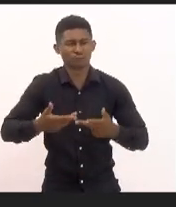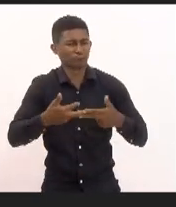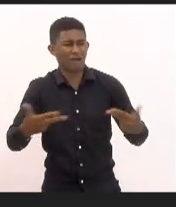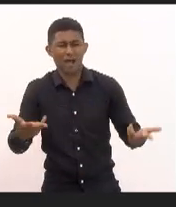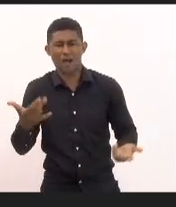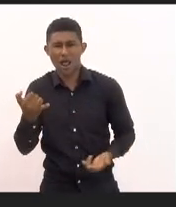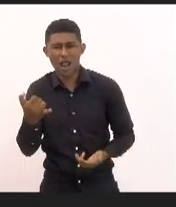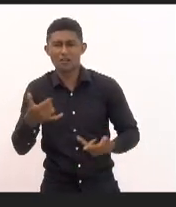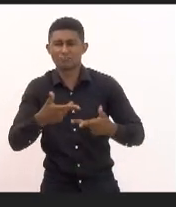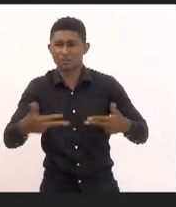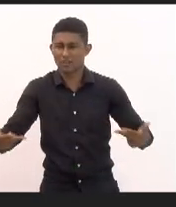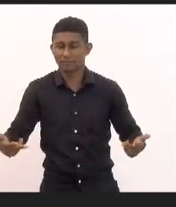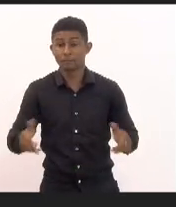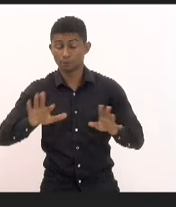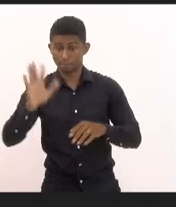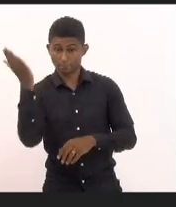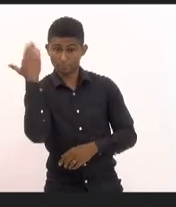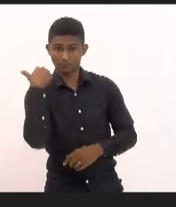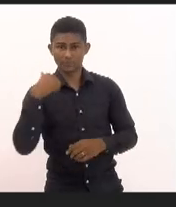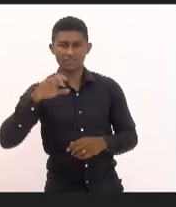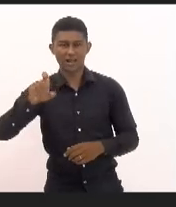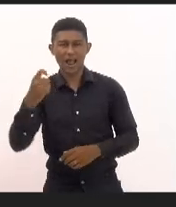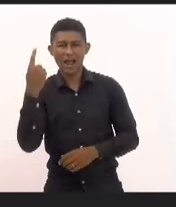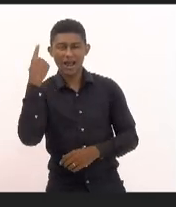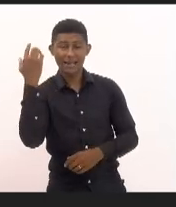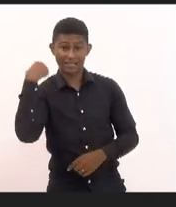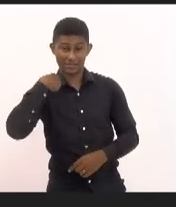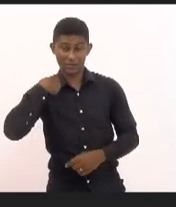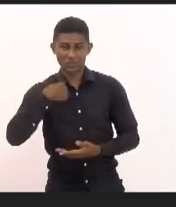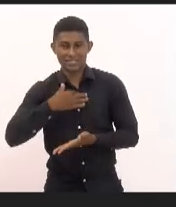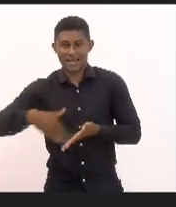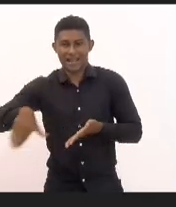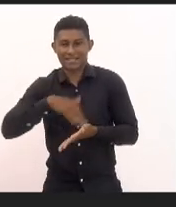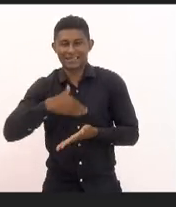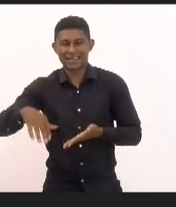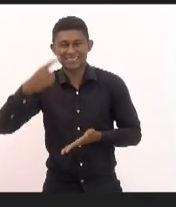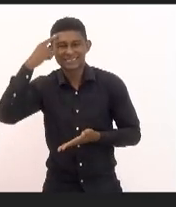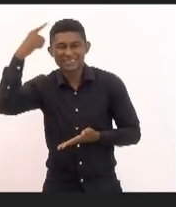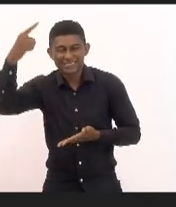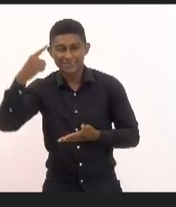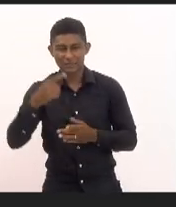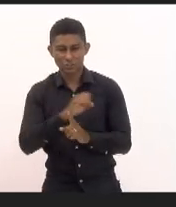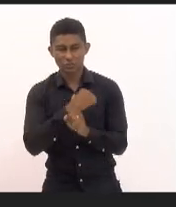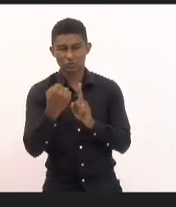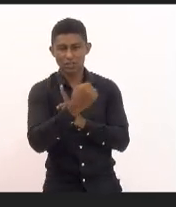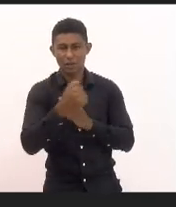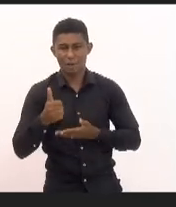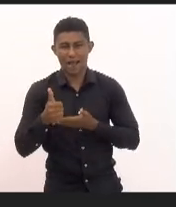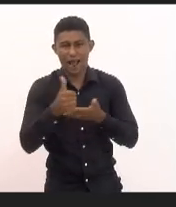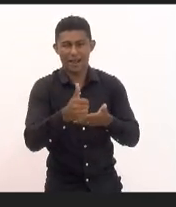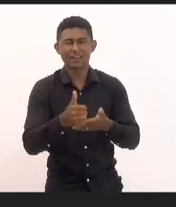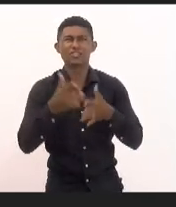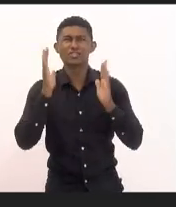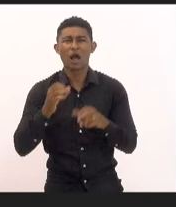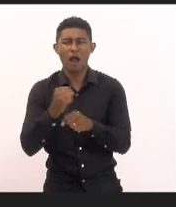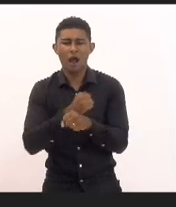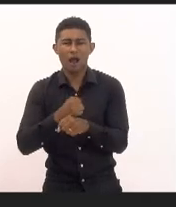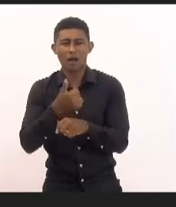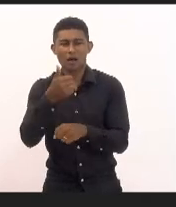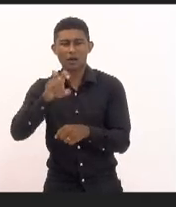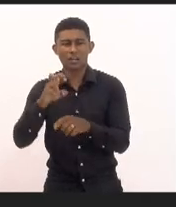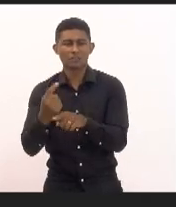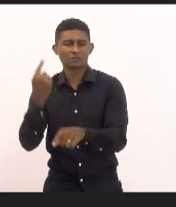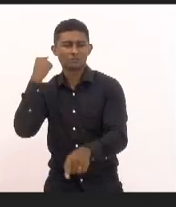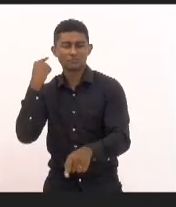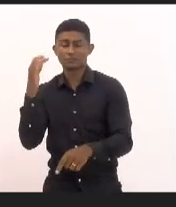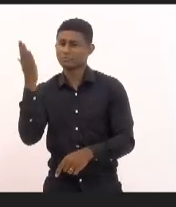fui secretária, né, de assistência social, adotei isso há mais de 15 anos. Naquela época não